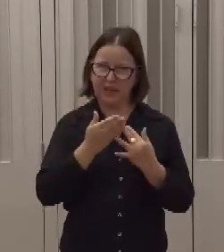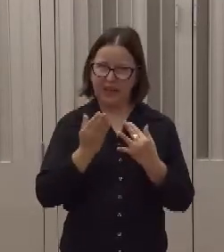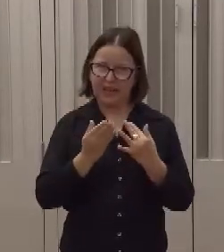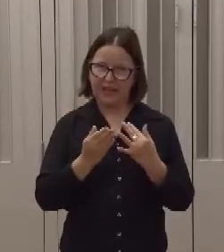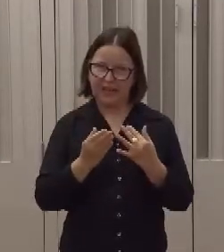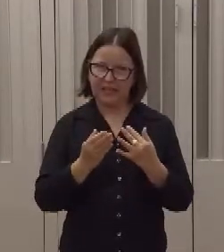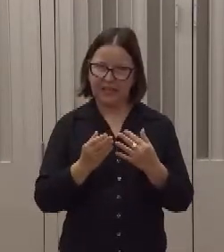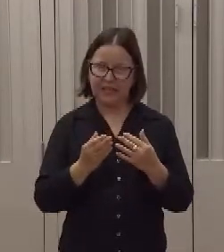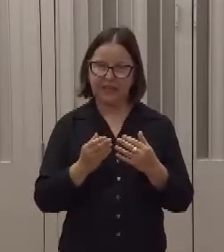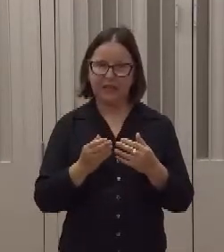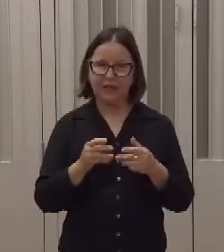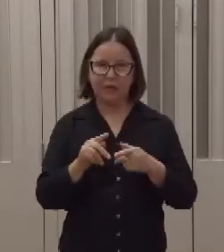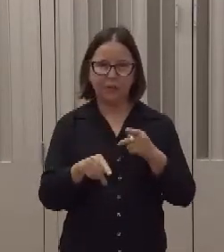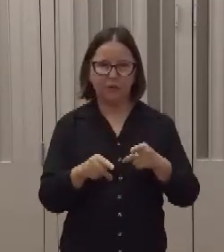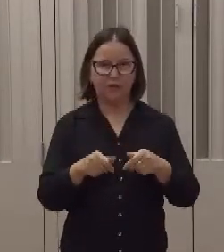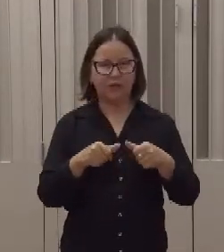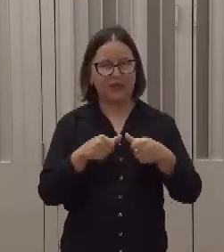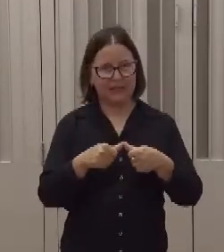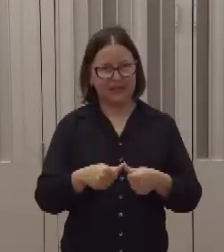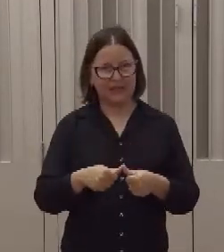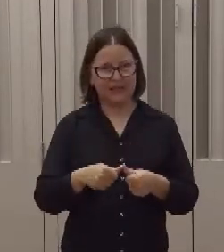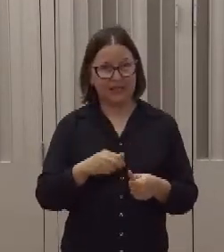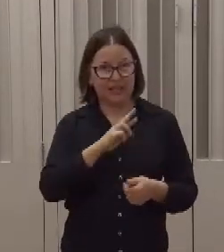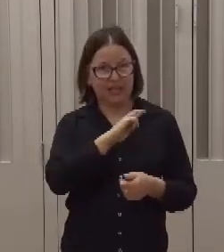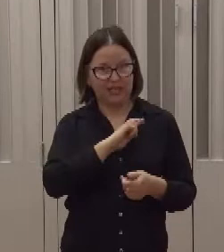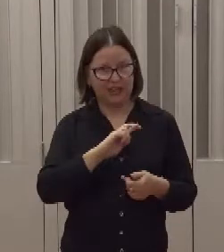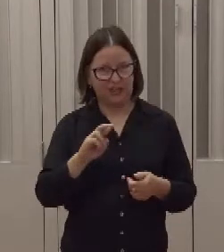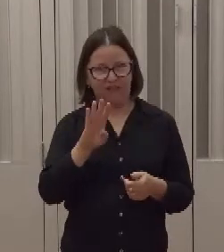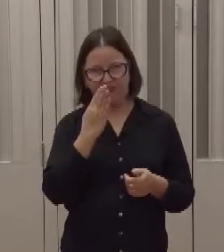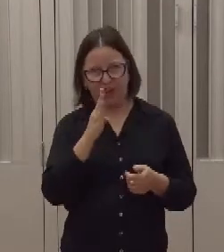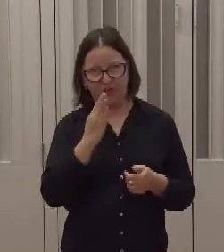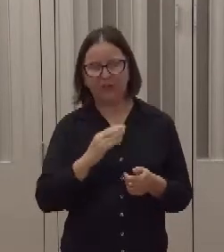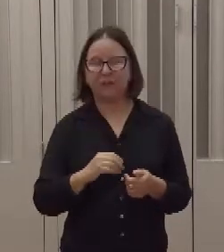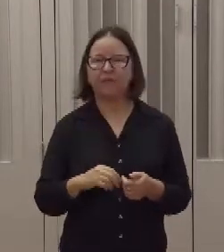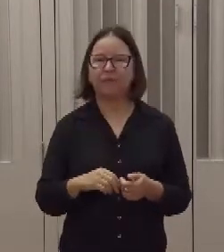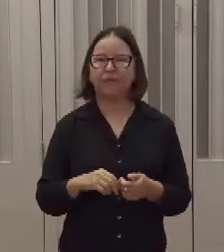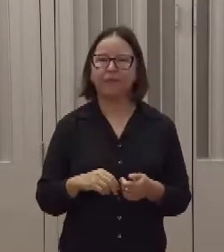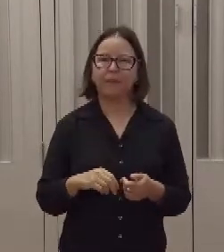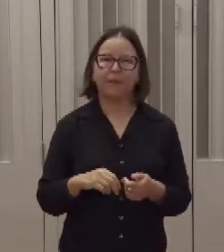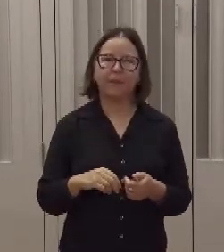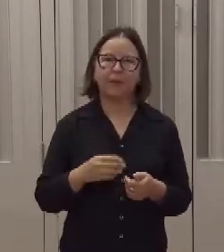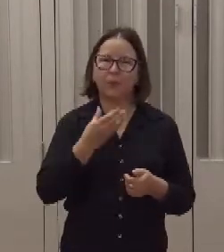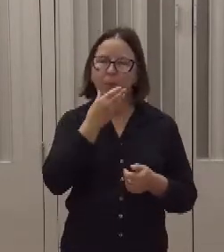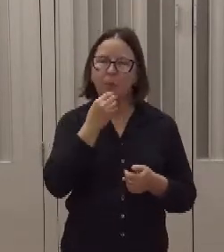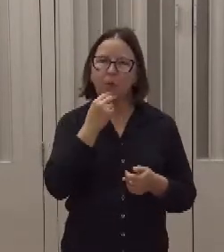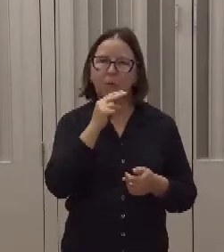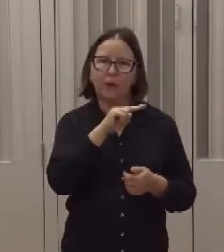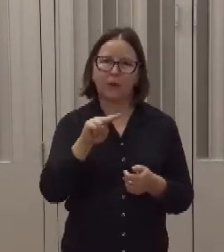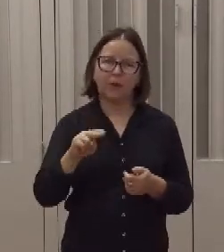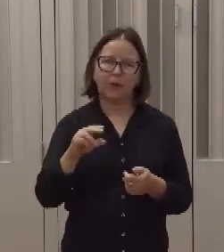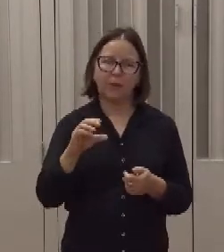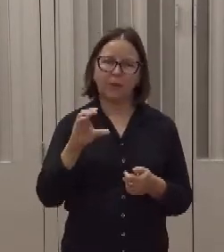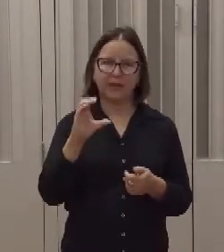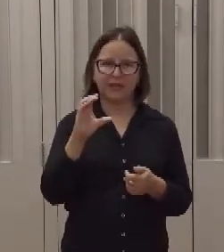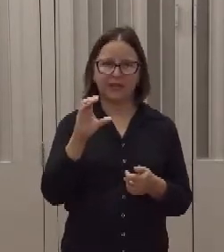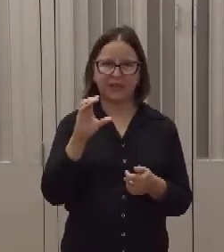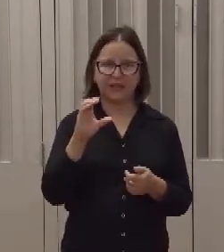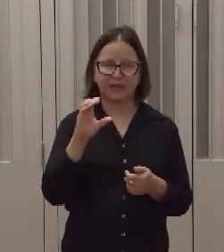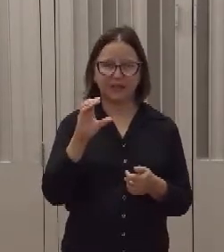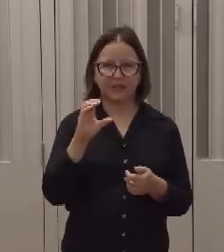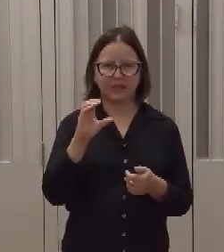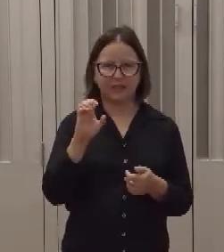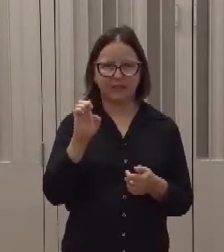anticristo do tempo de João foi um homem chamado Cerinto. De acordo com Irineu de